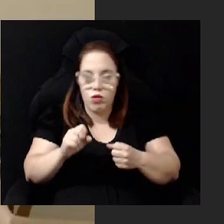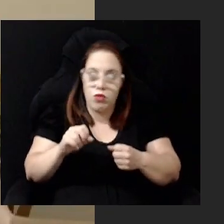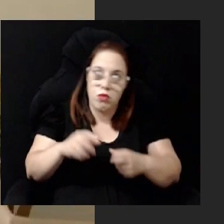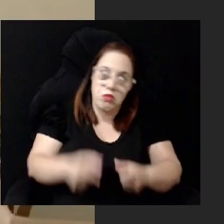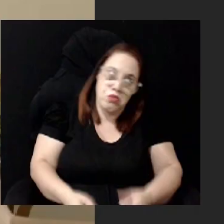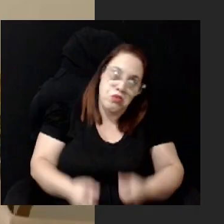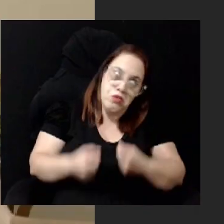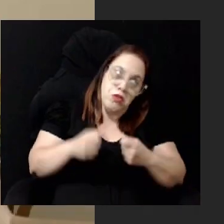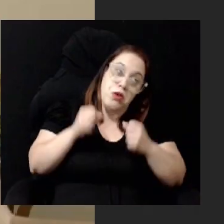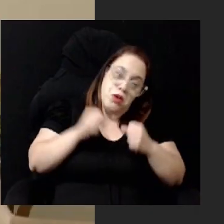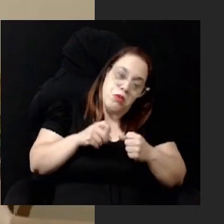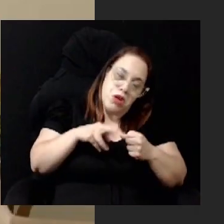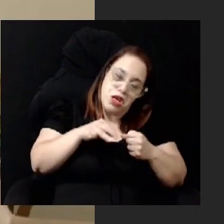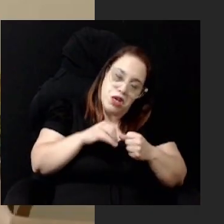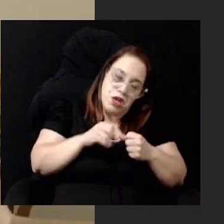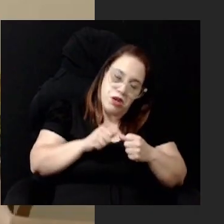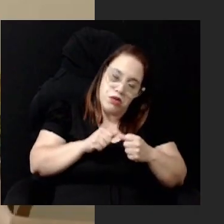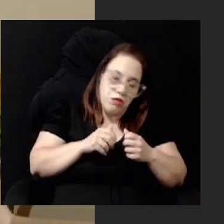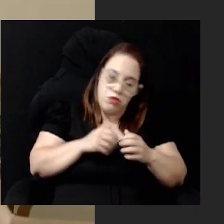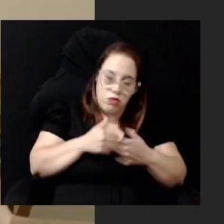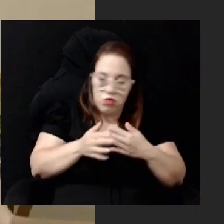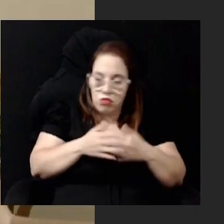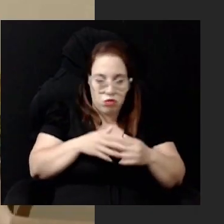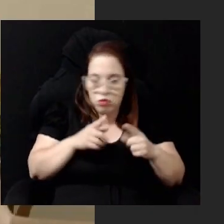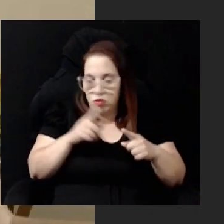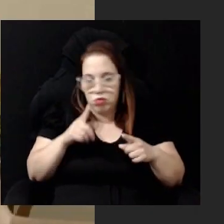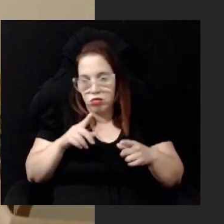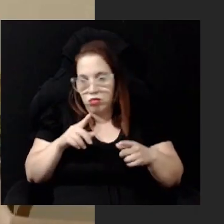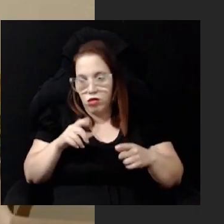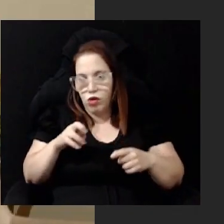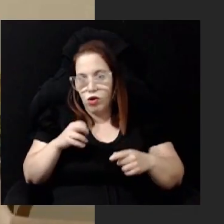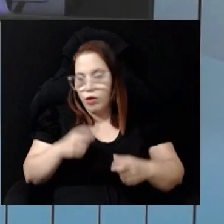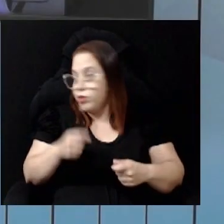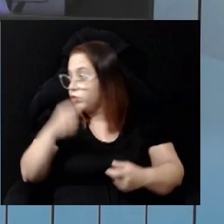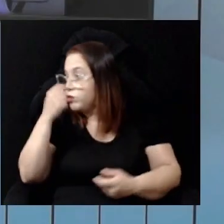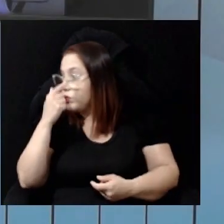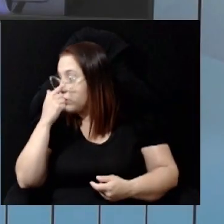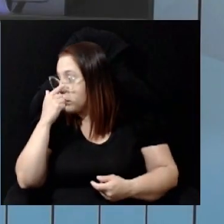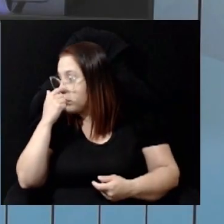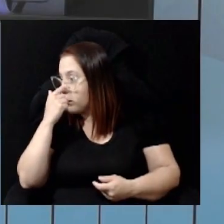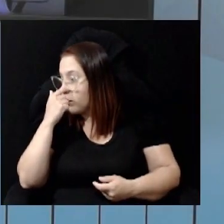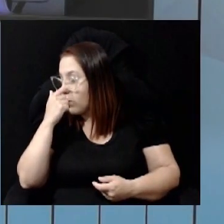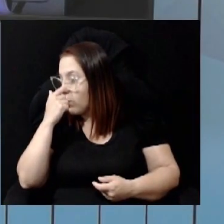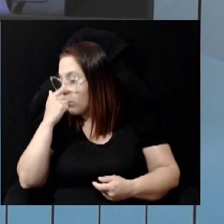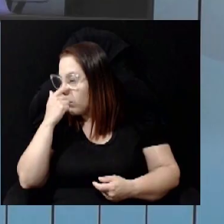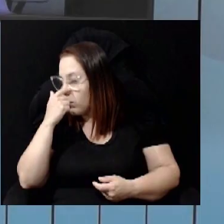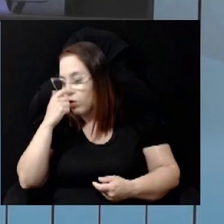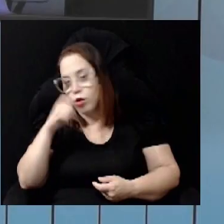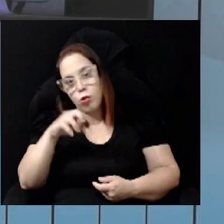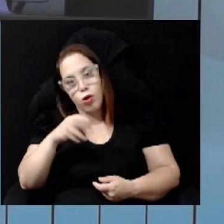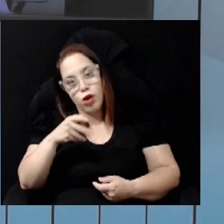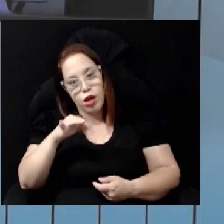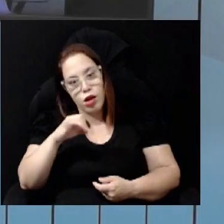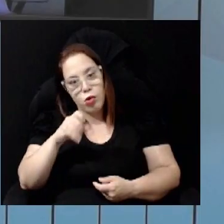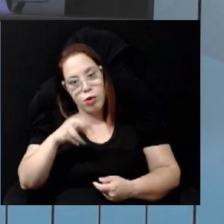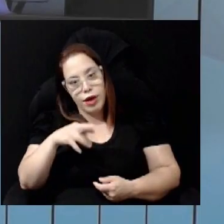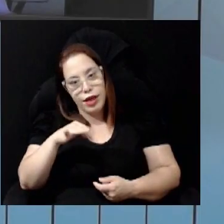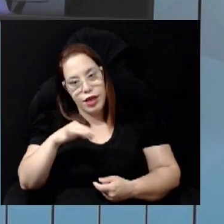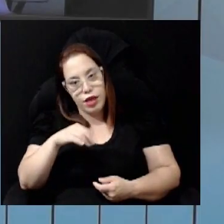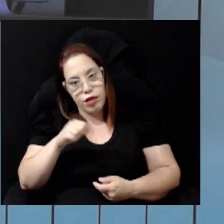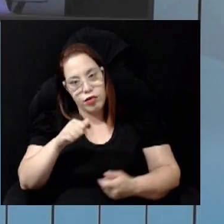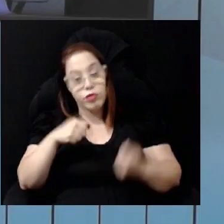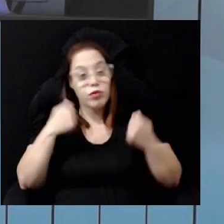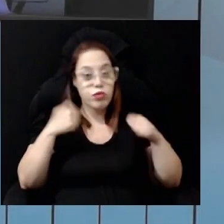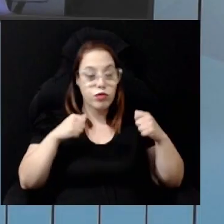mas pode ser benigna e aí não tem nada a ver com câncer. E nesse caso da tumoração benigna, né, doutora, as pessoas